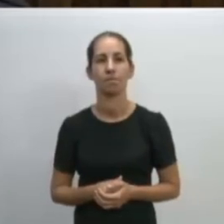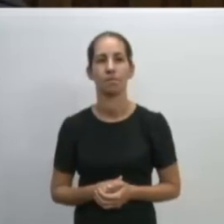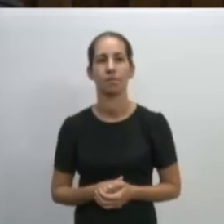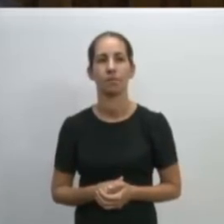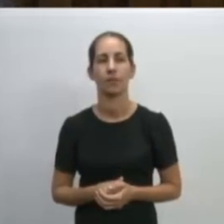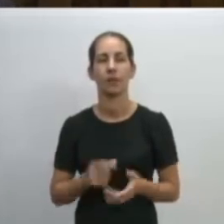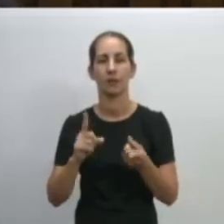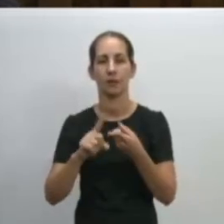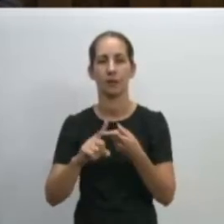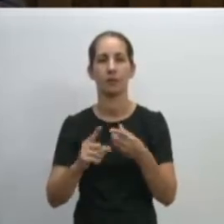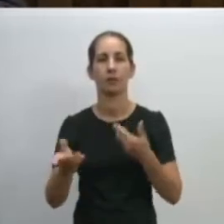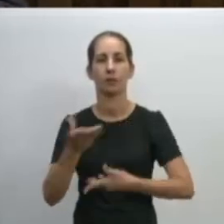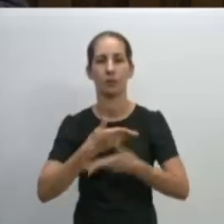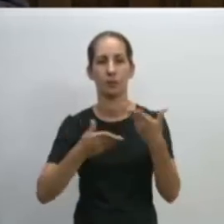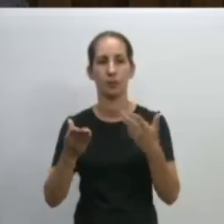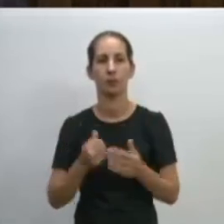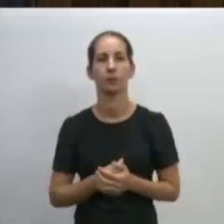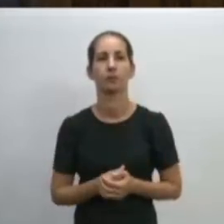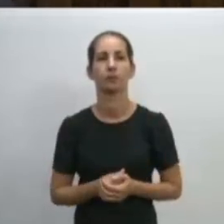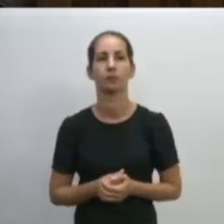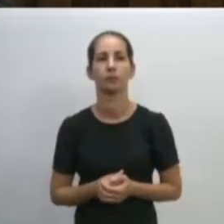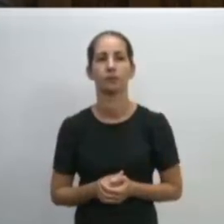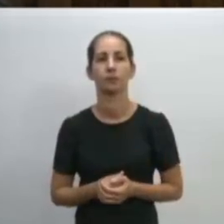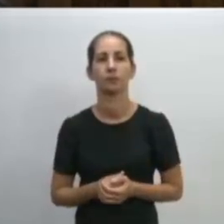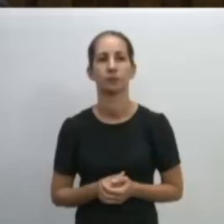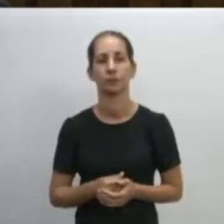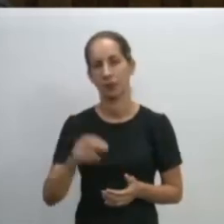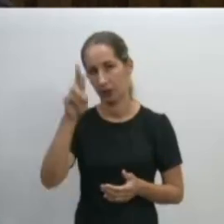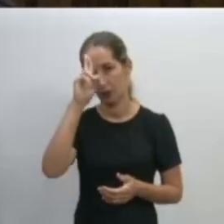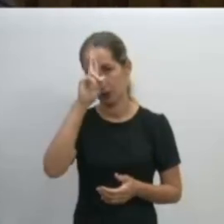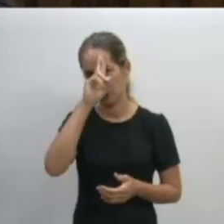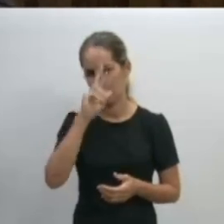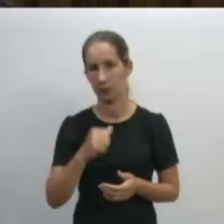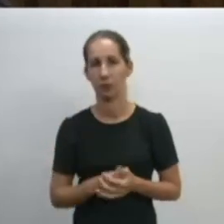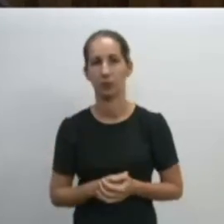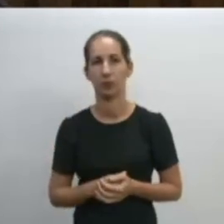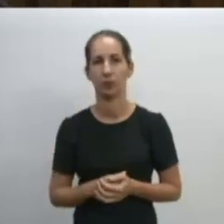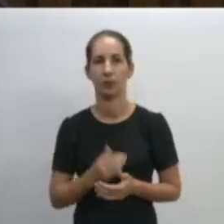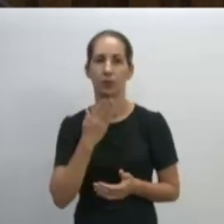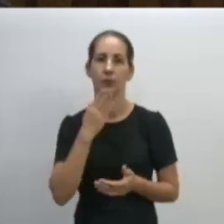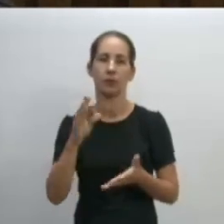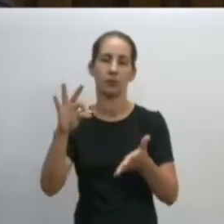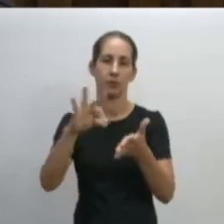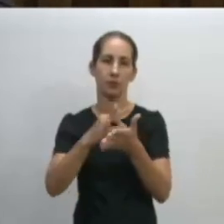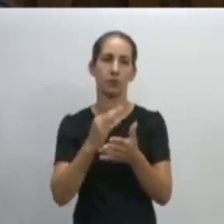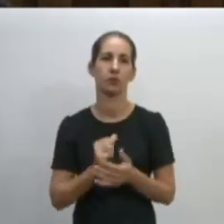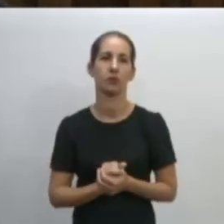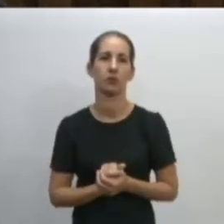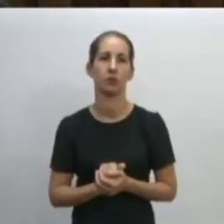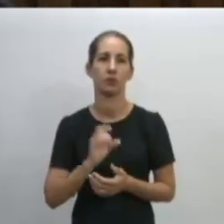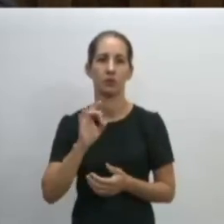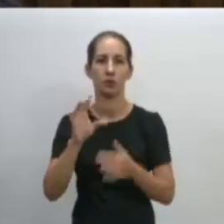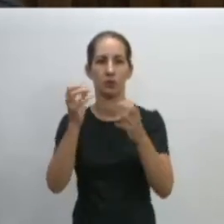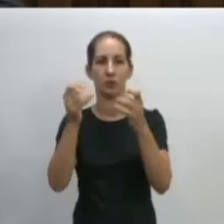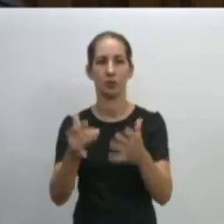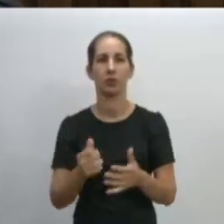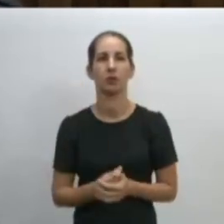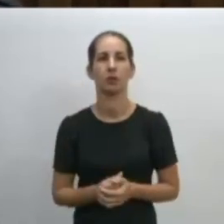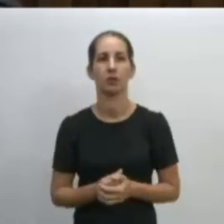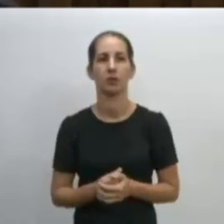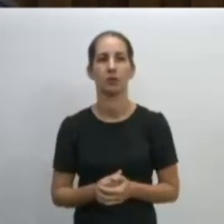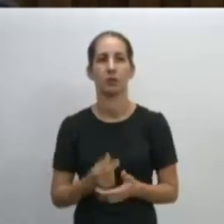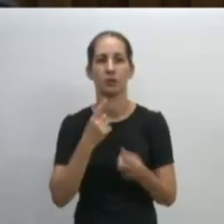Eu também comungo com o autor e com o vereador Ranieri, peço a subscrição e vou apenas declarar.